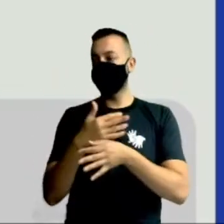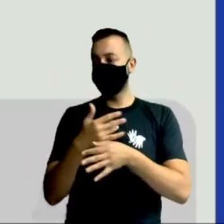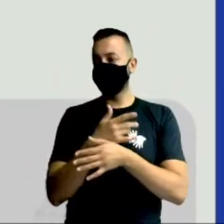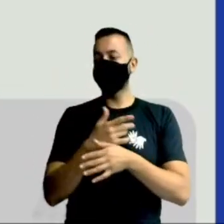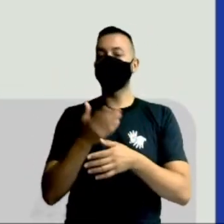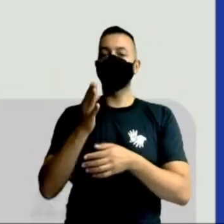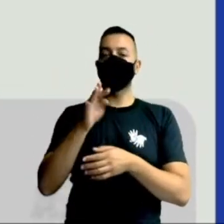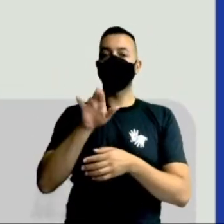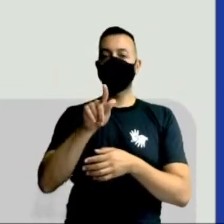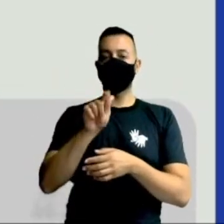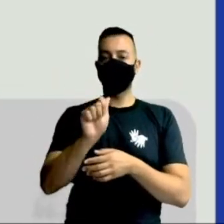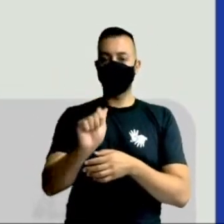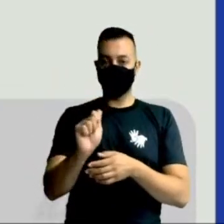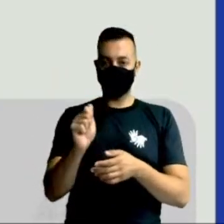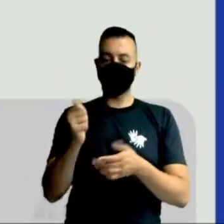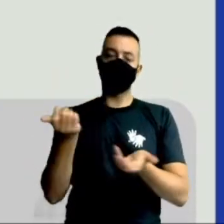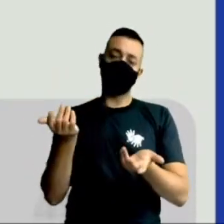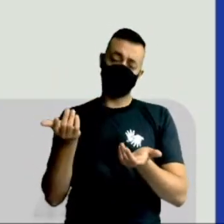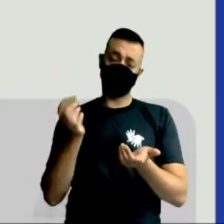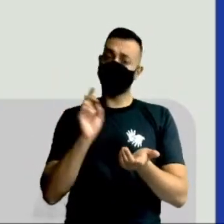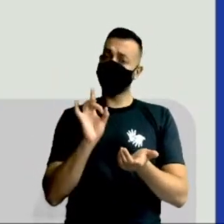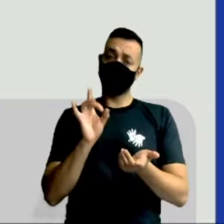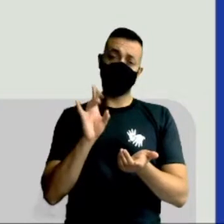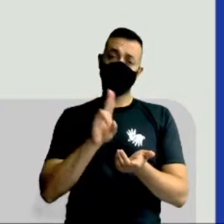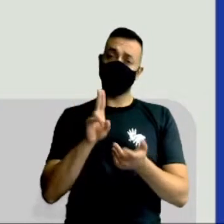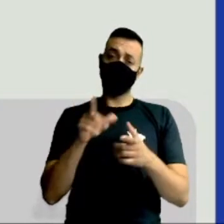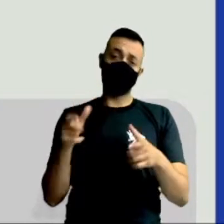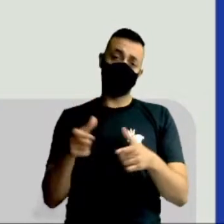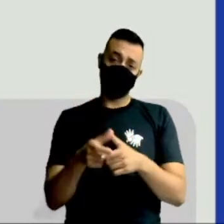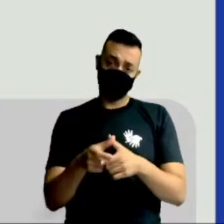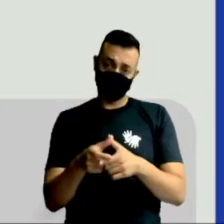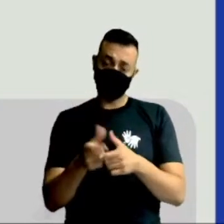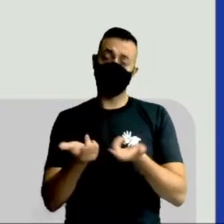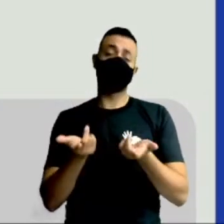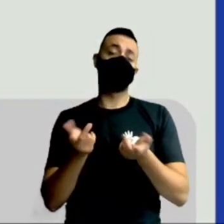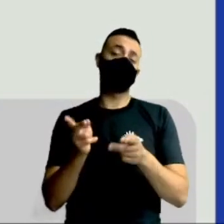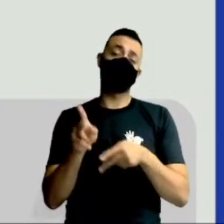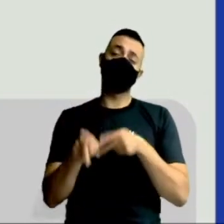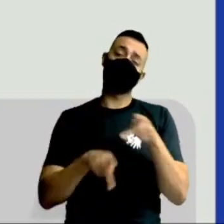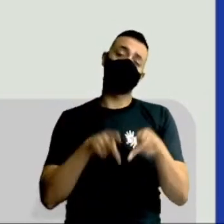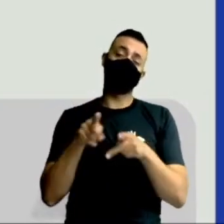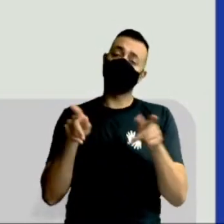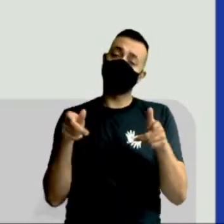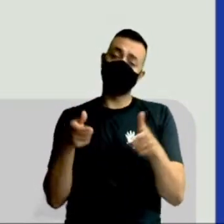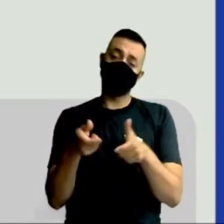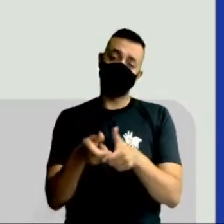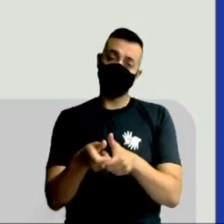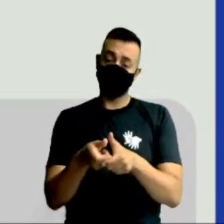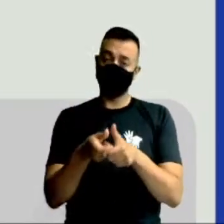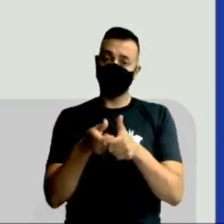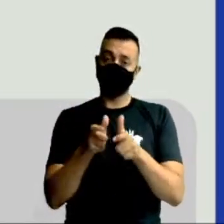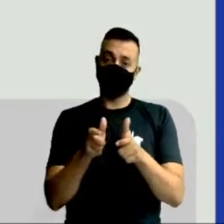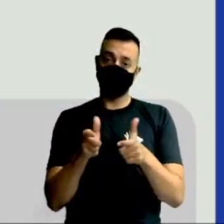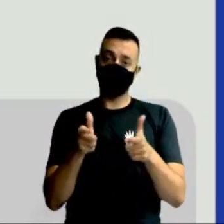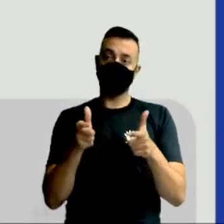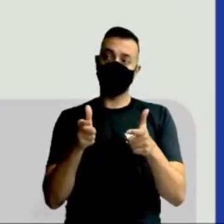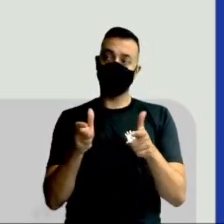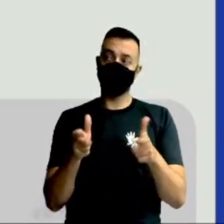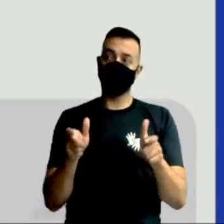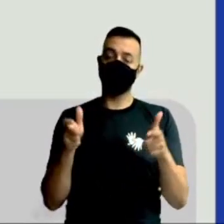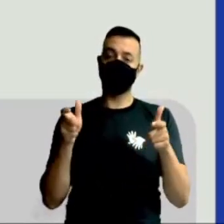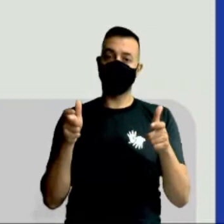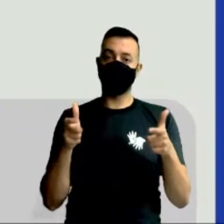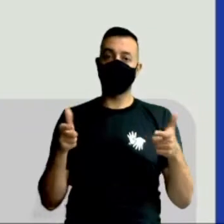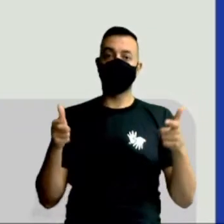cidadezinha de Braga, que era só tinha esse nome de cidade, tá? Mas era um povoadinho, pequenininho. E aí foi crescendo, foi se juntando